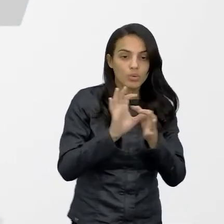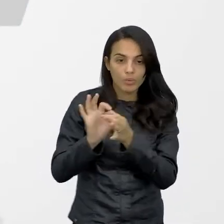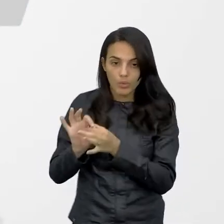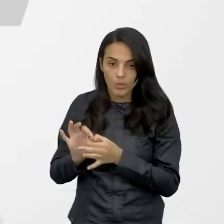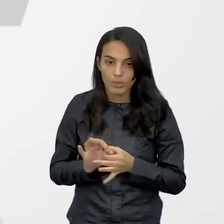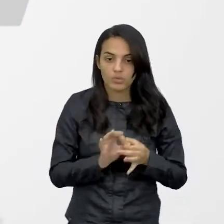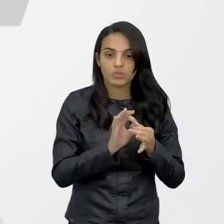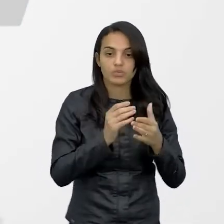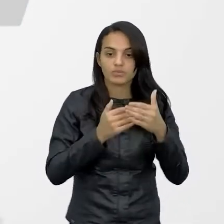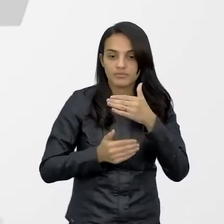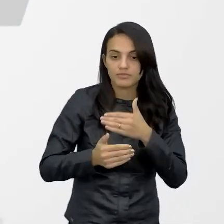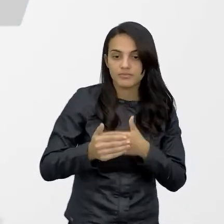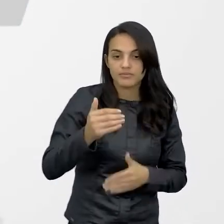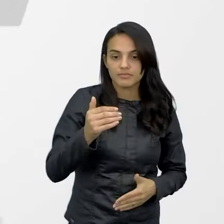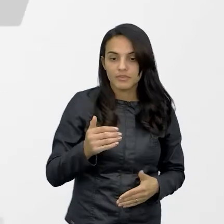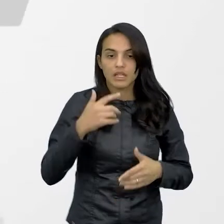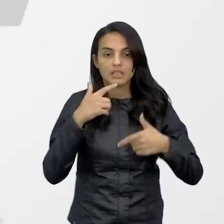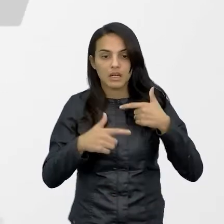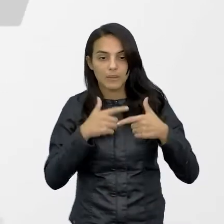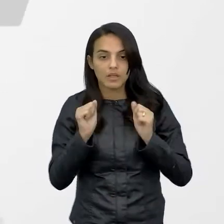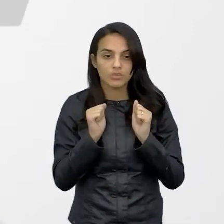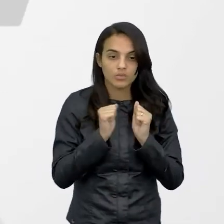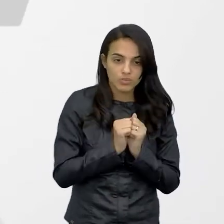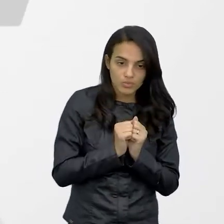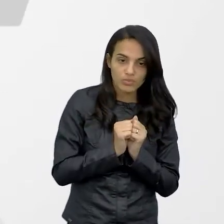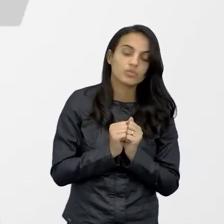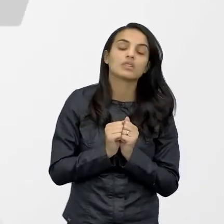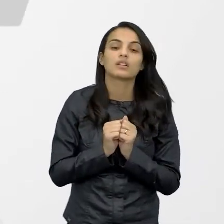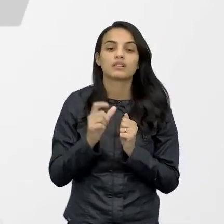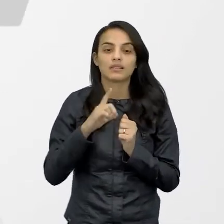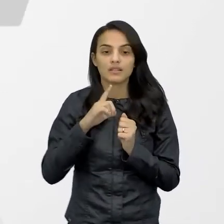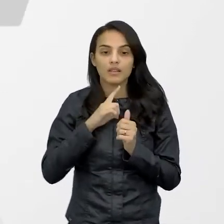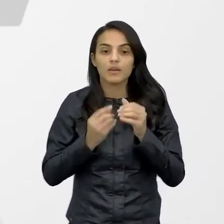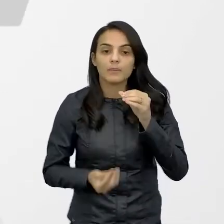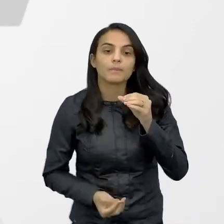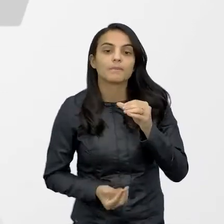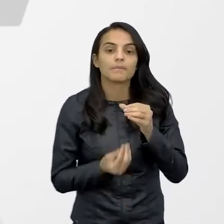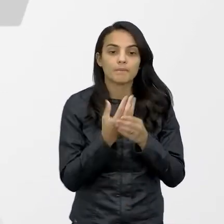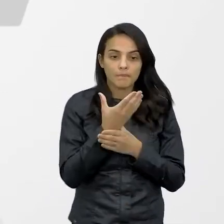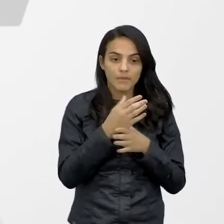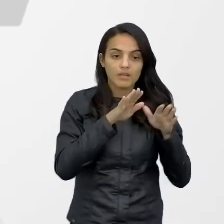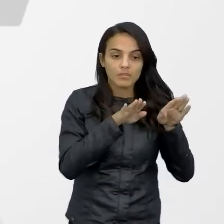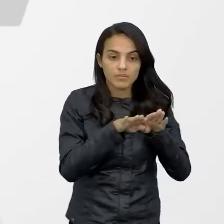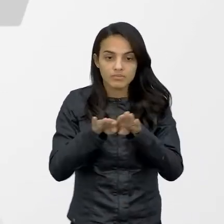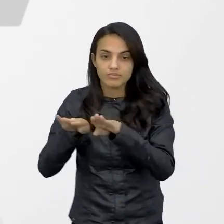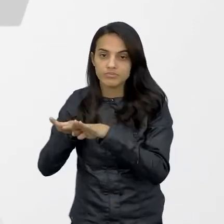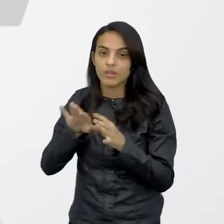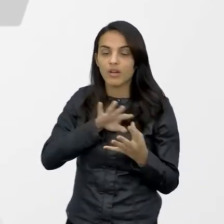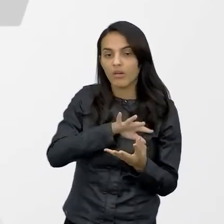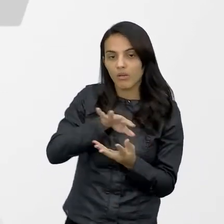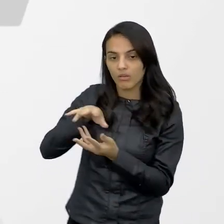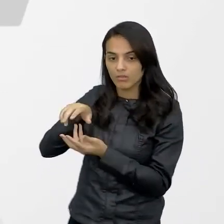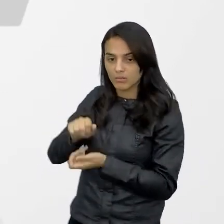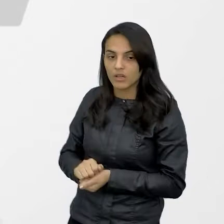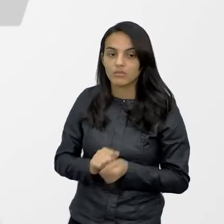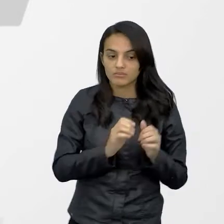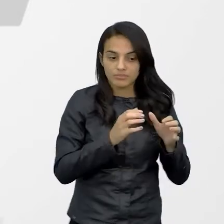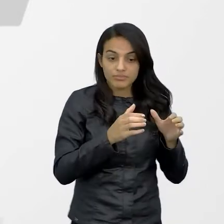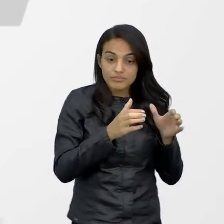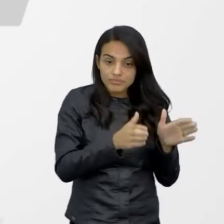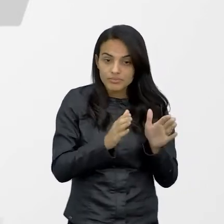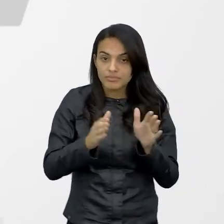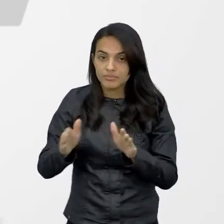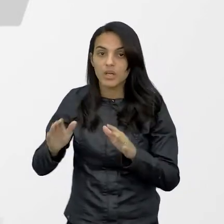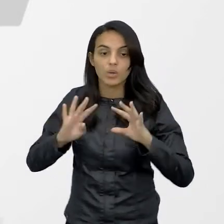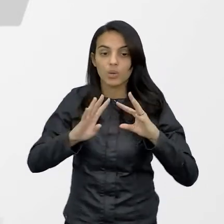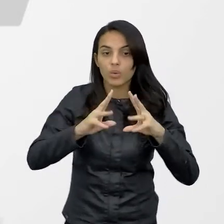E a partir dessas partes trabalhando juntas, obtemos o surgimento de um padrão global de organização que é capaz de funcionar como